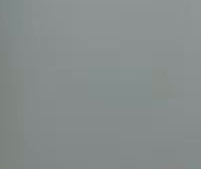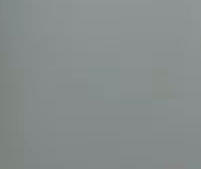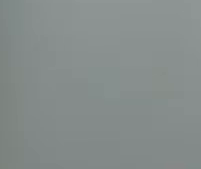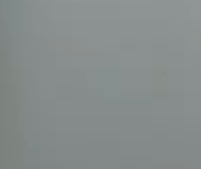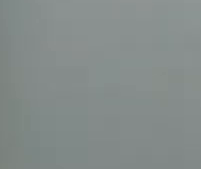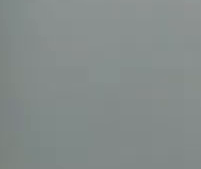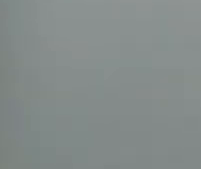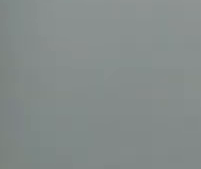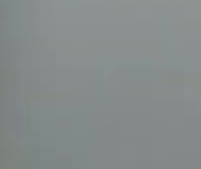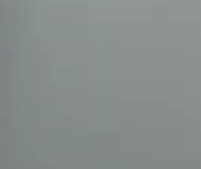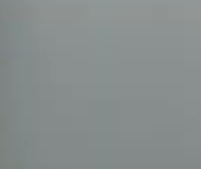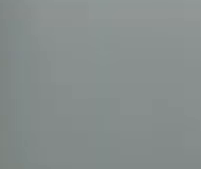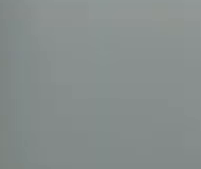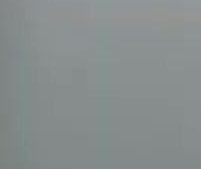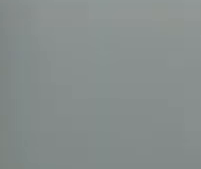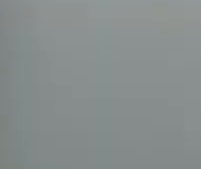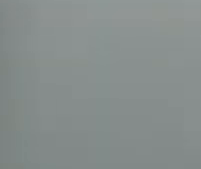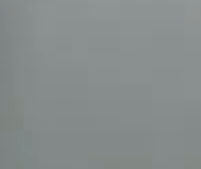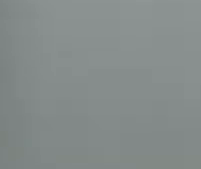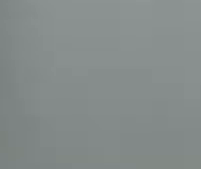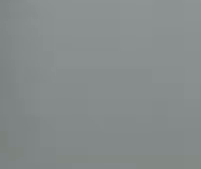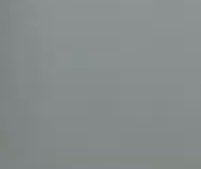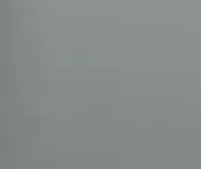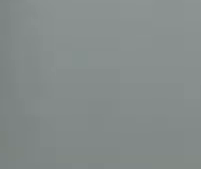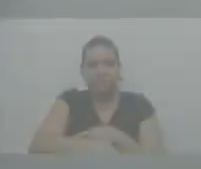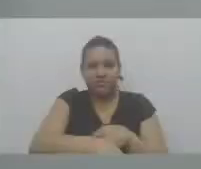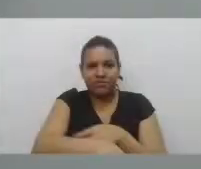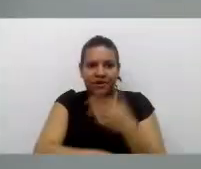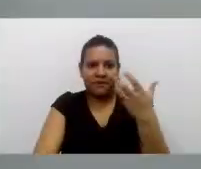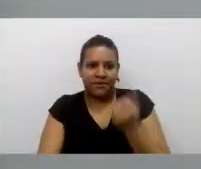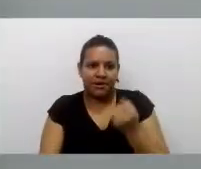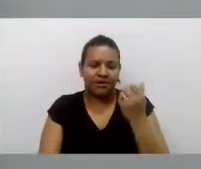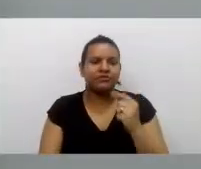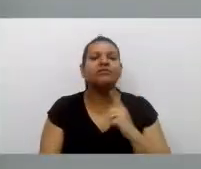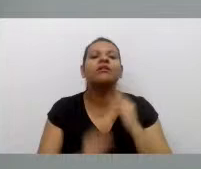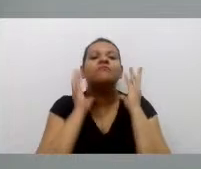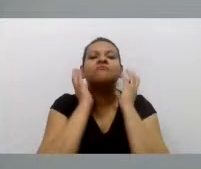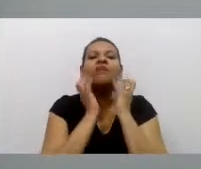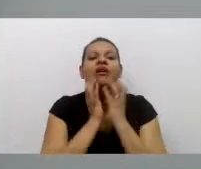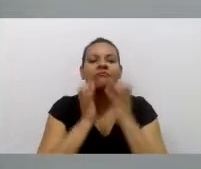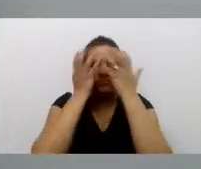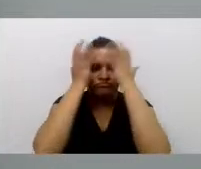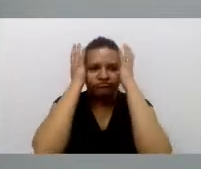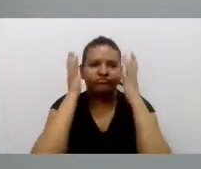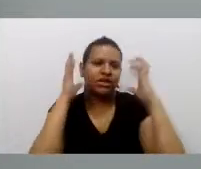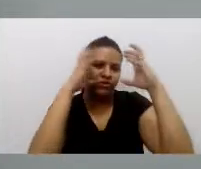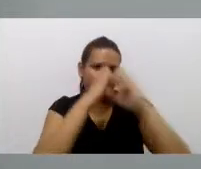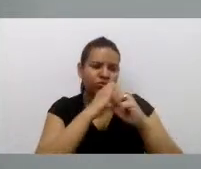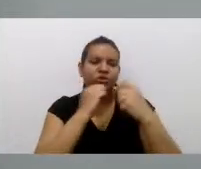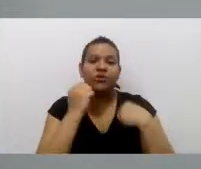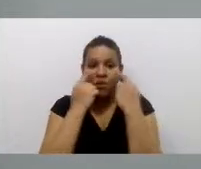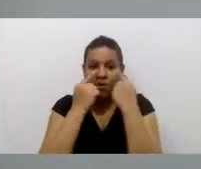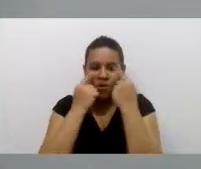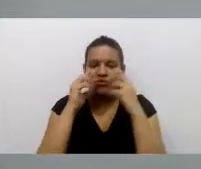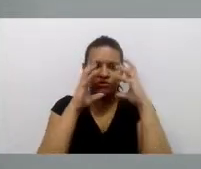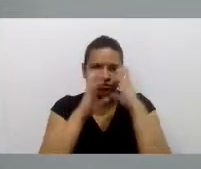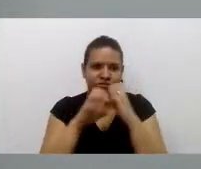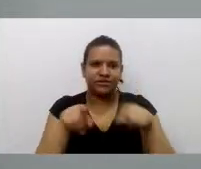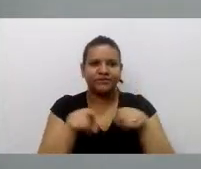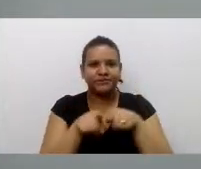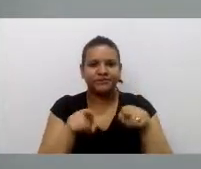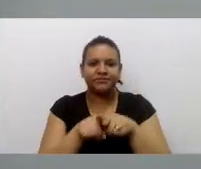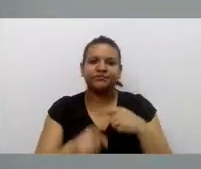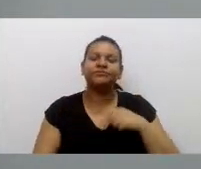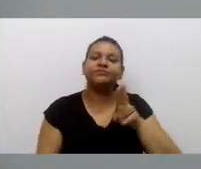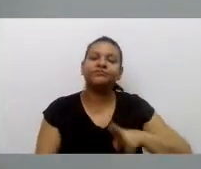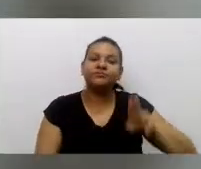sou um homem branco, possuo barba, cabelos escuros, meu olho também é escuro. Estou utilizando uma camisa com gola